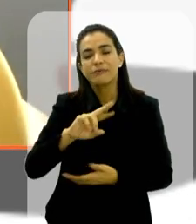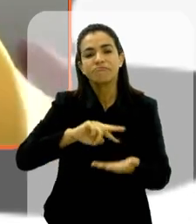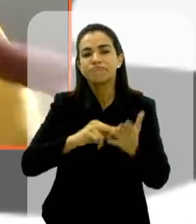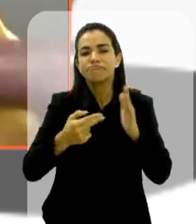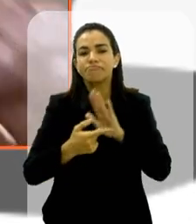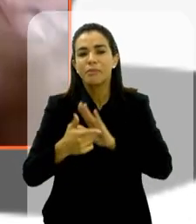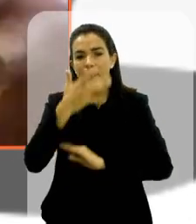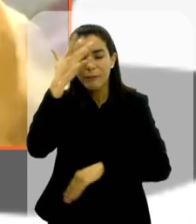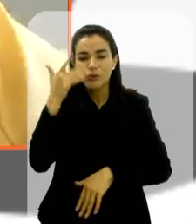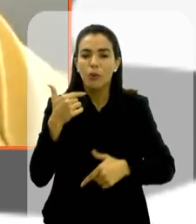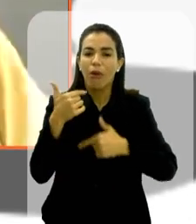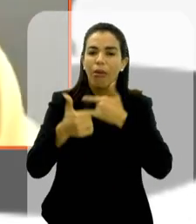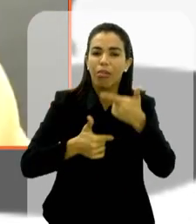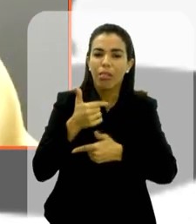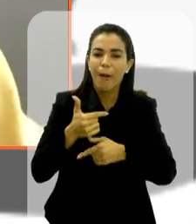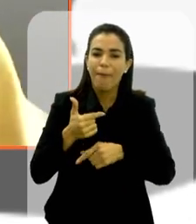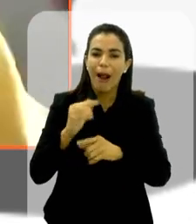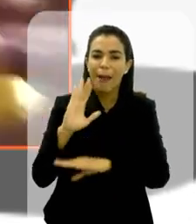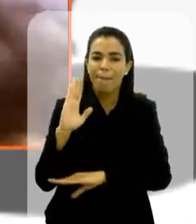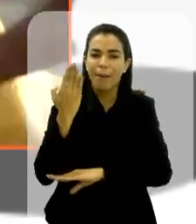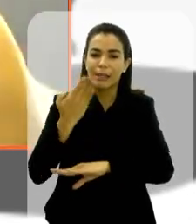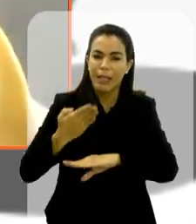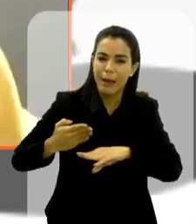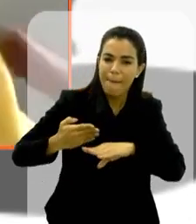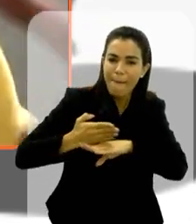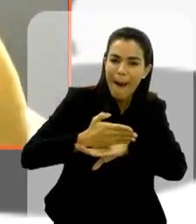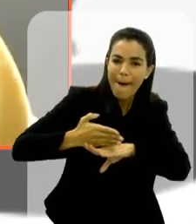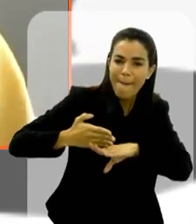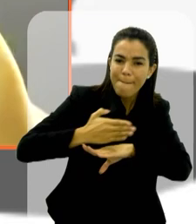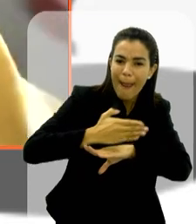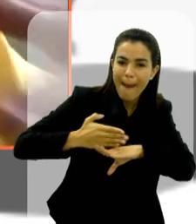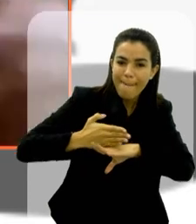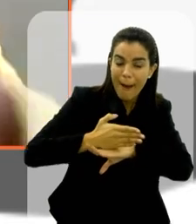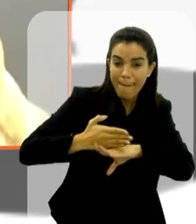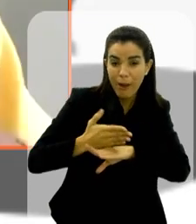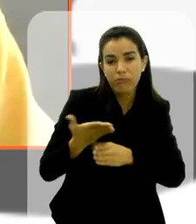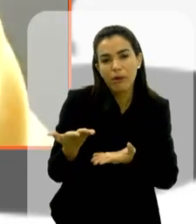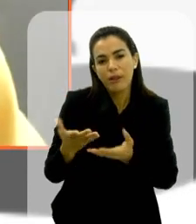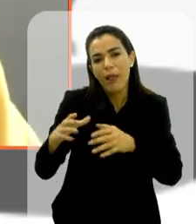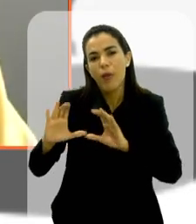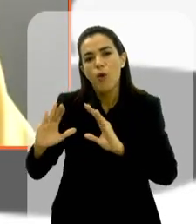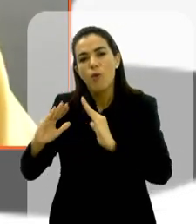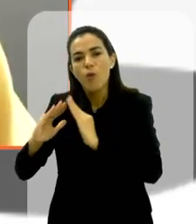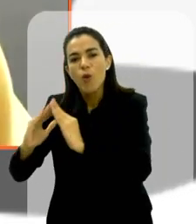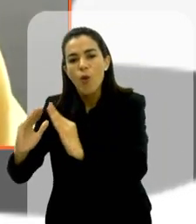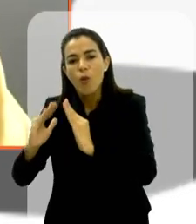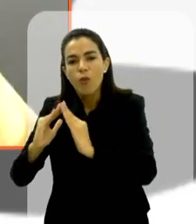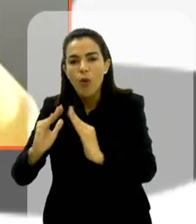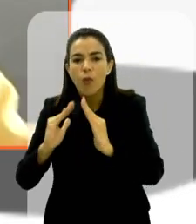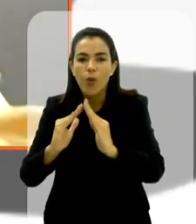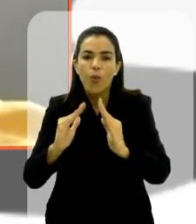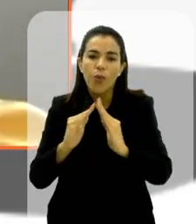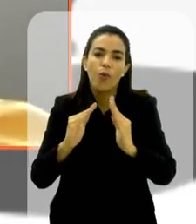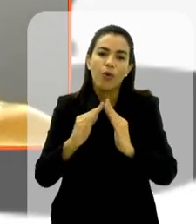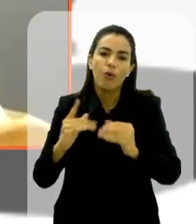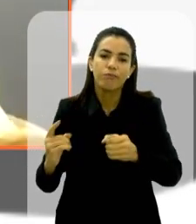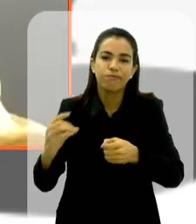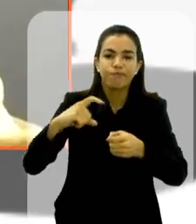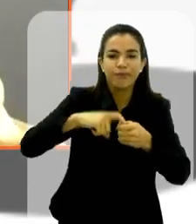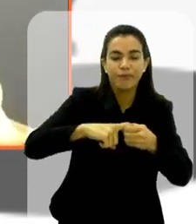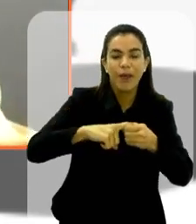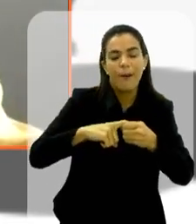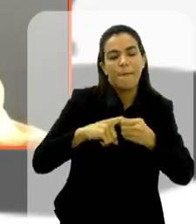localidade foi formado um povoado, que hoje esse povoado faz parte do município da Serra. Então,